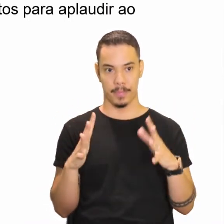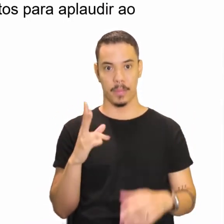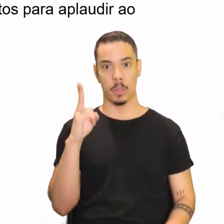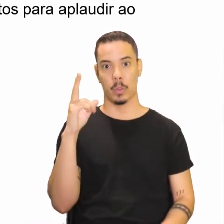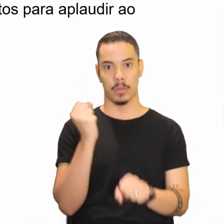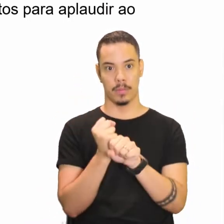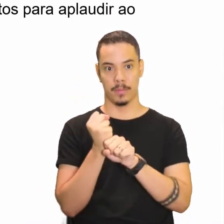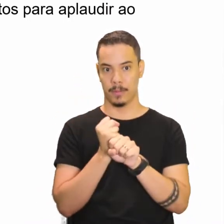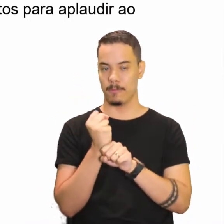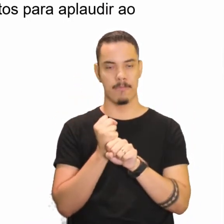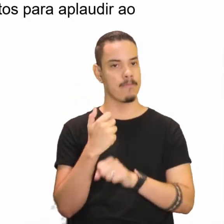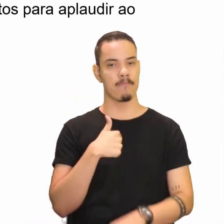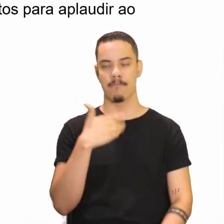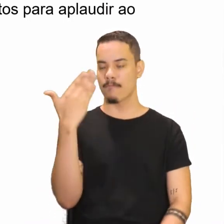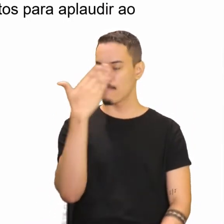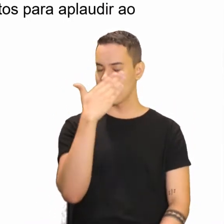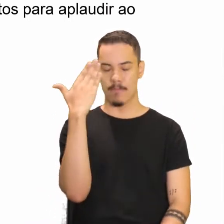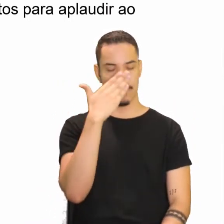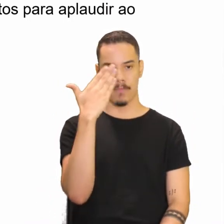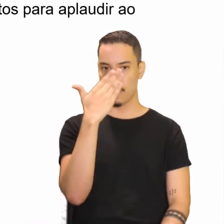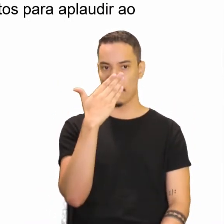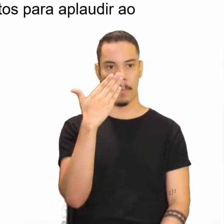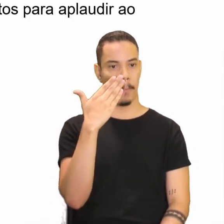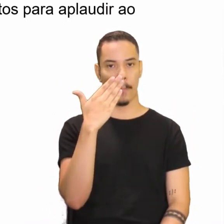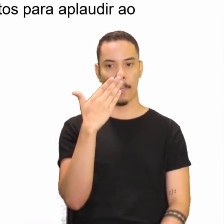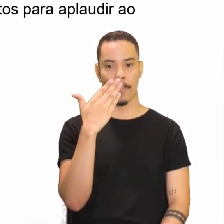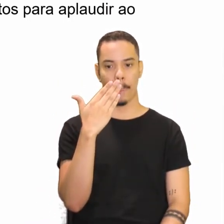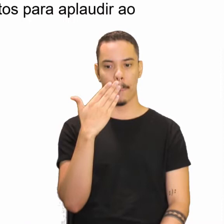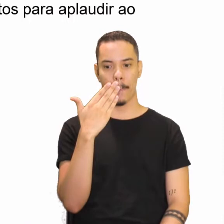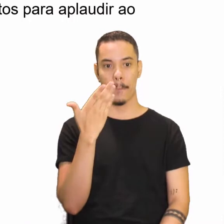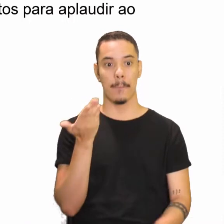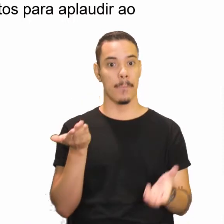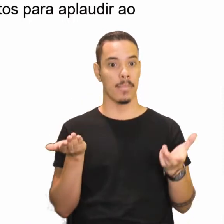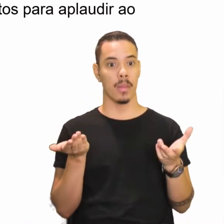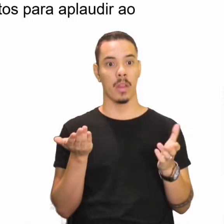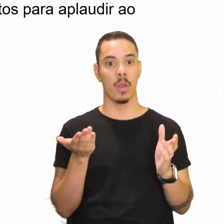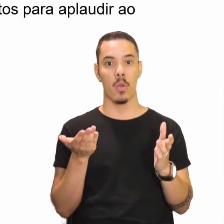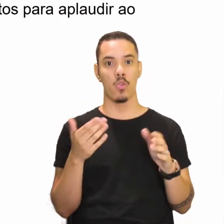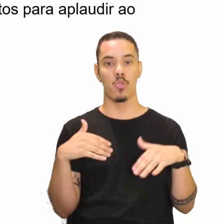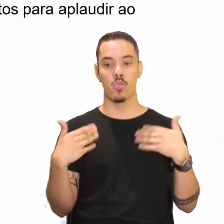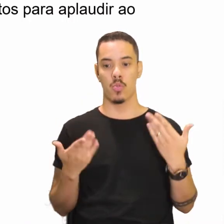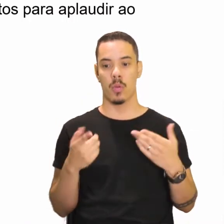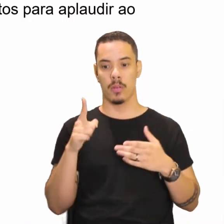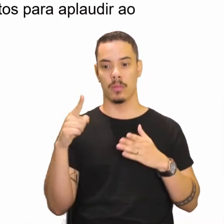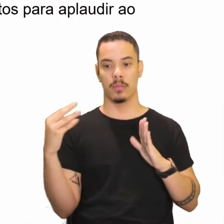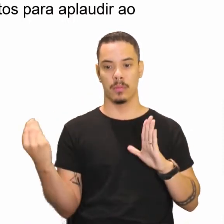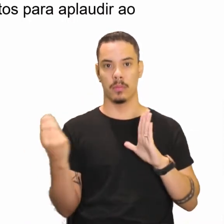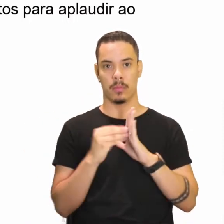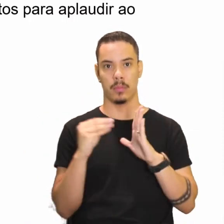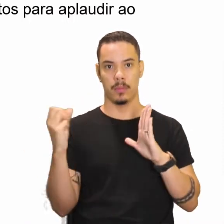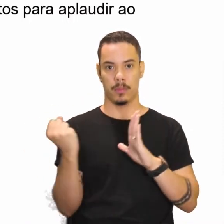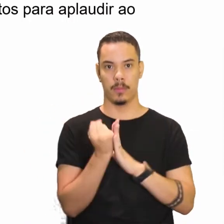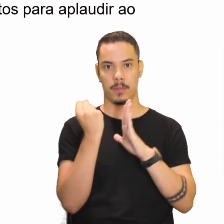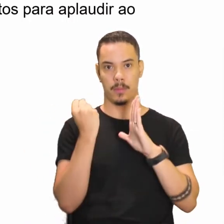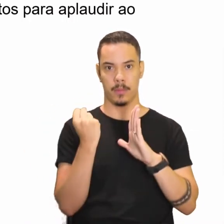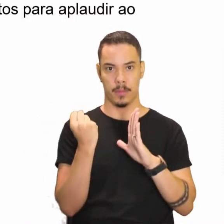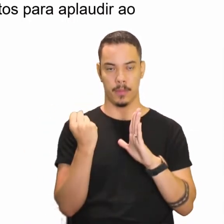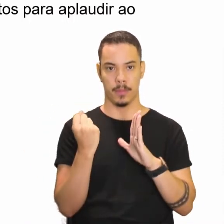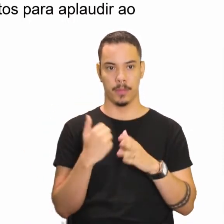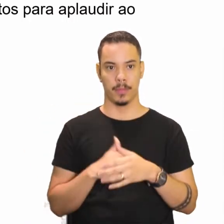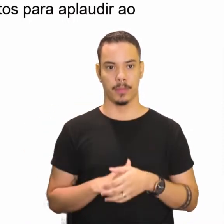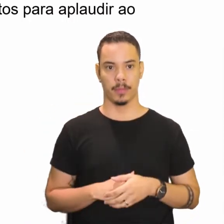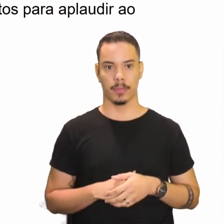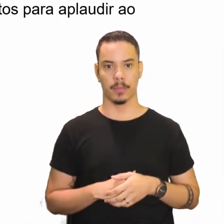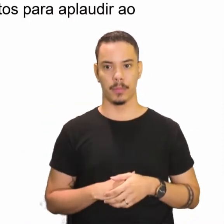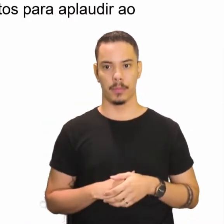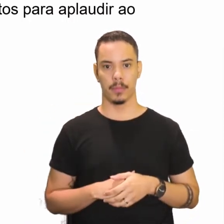2 anos que não o vejo. E aí, amadinho, qual que você vai marcar?